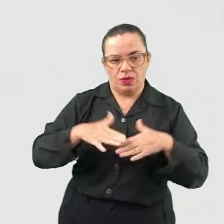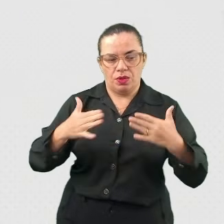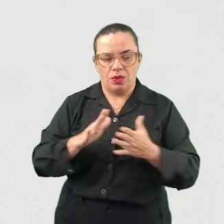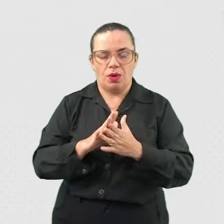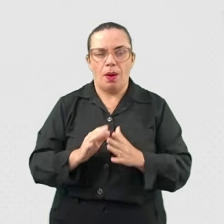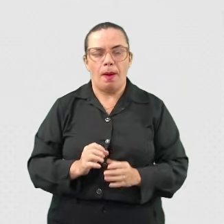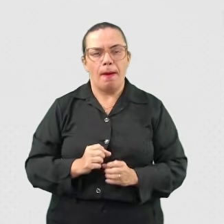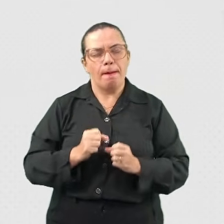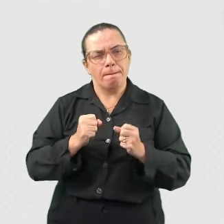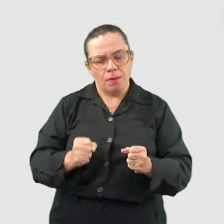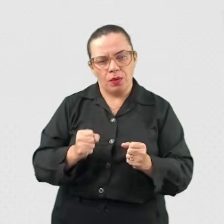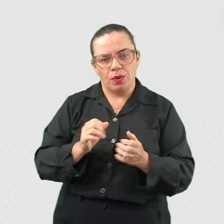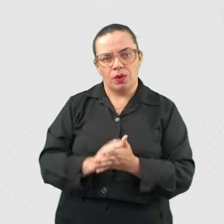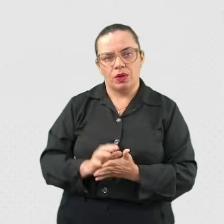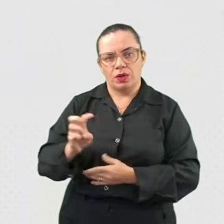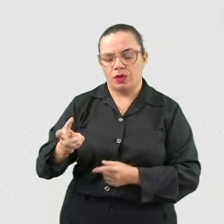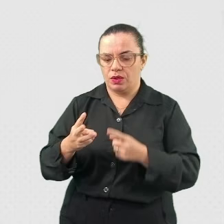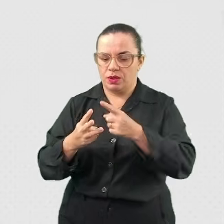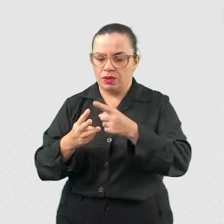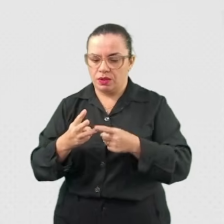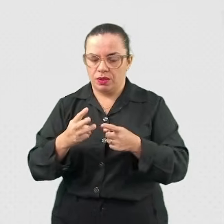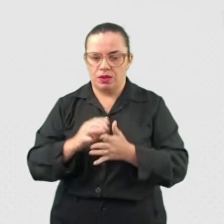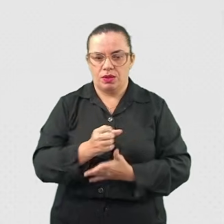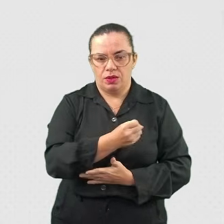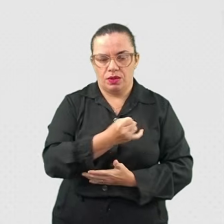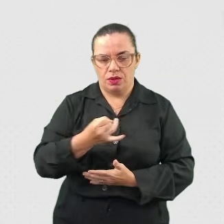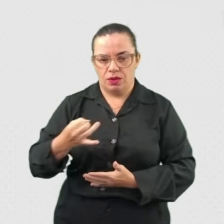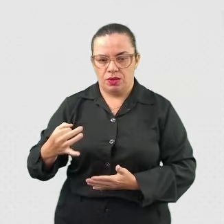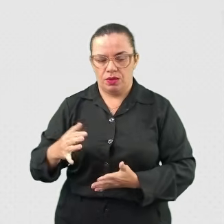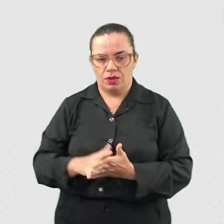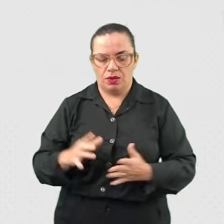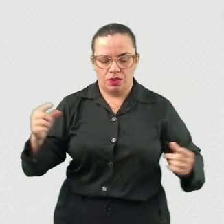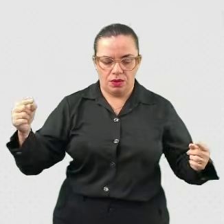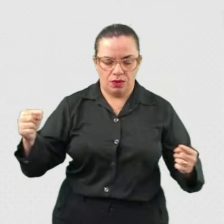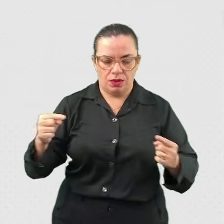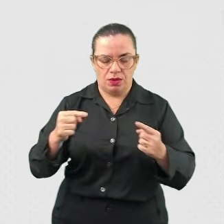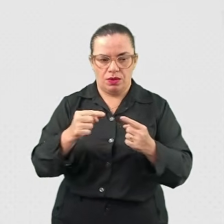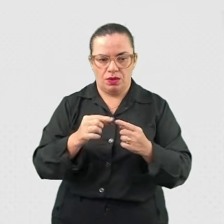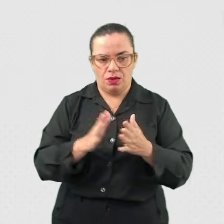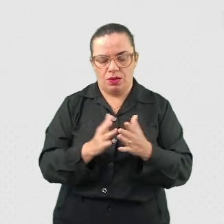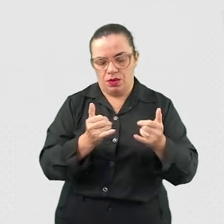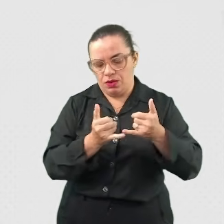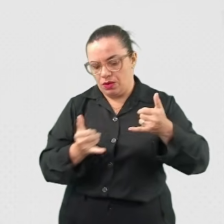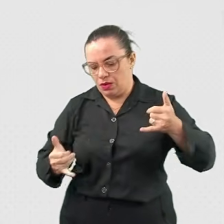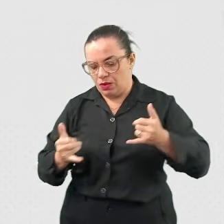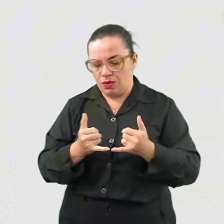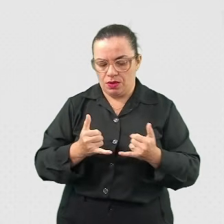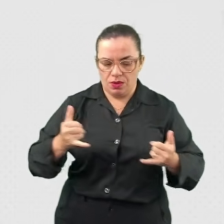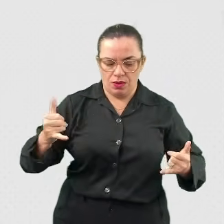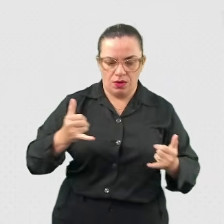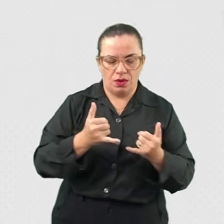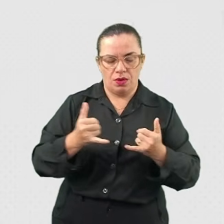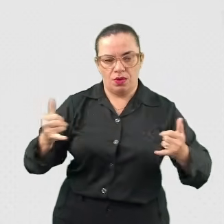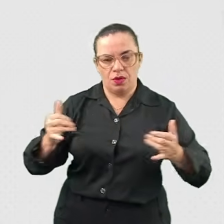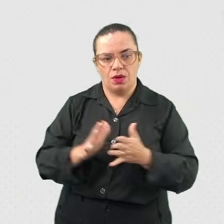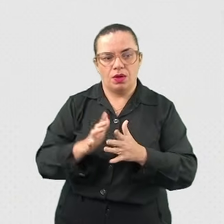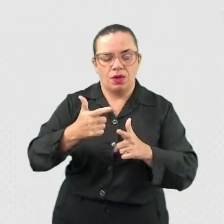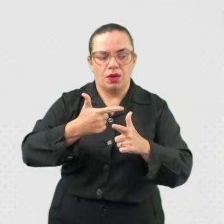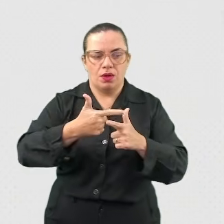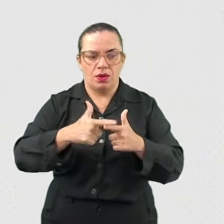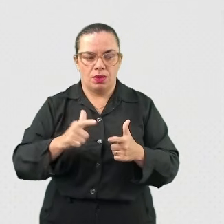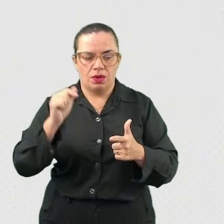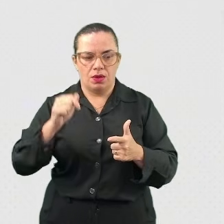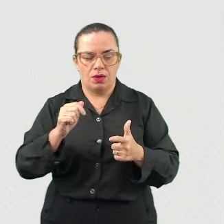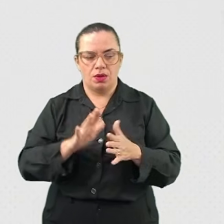3 triângulos, puxando uma linha de um vértice a outro, tá? Então, a quantidade de triângulos que você pode formar é